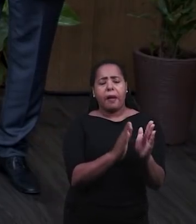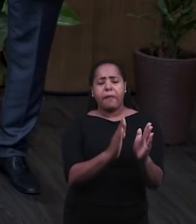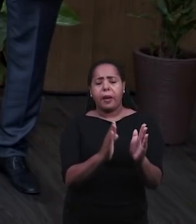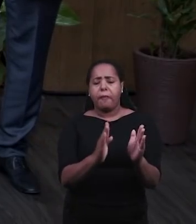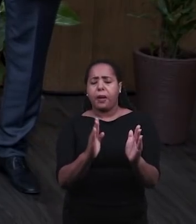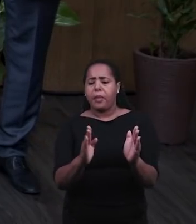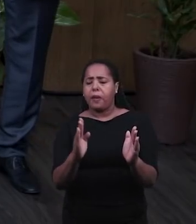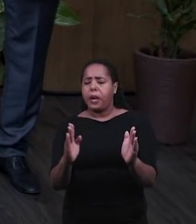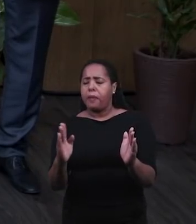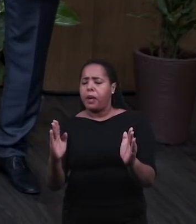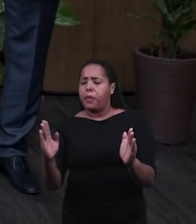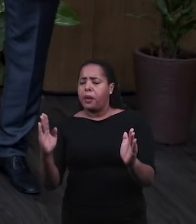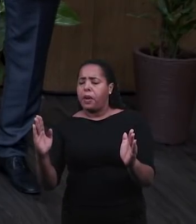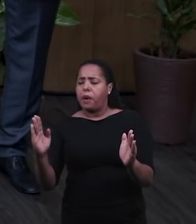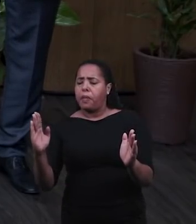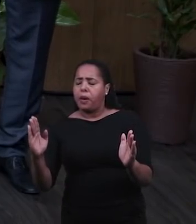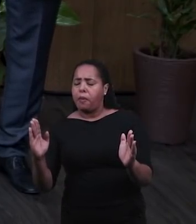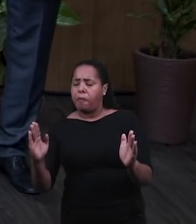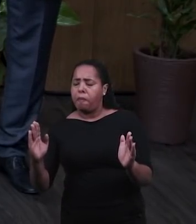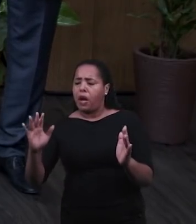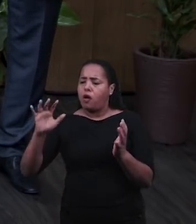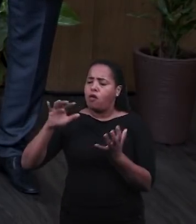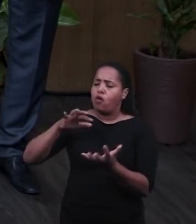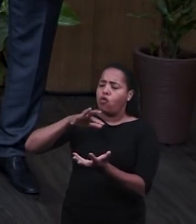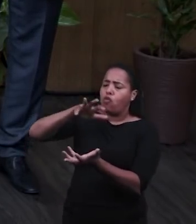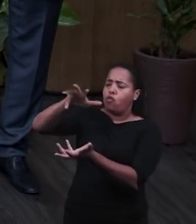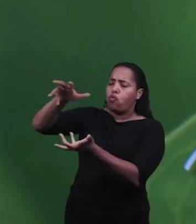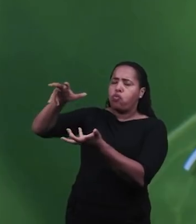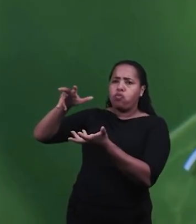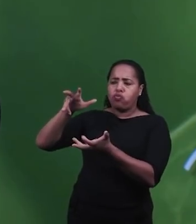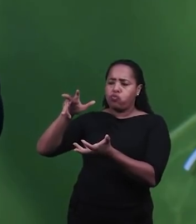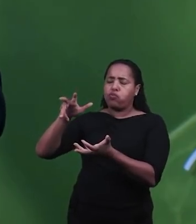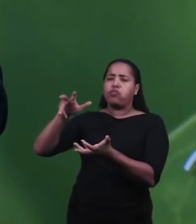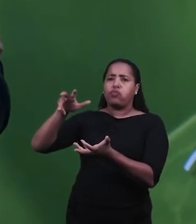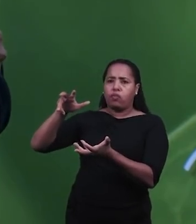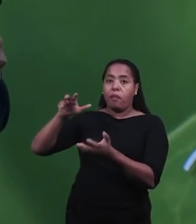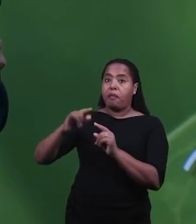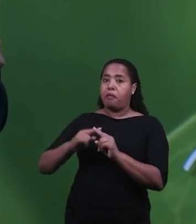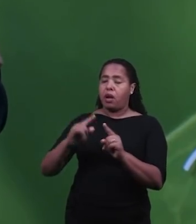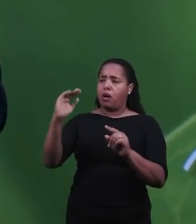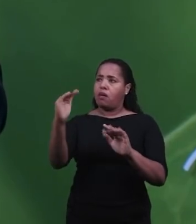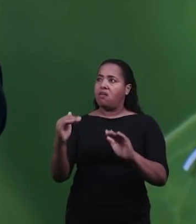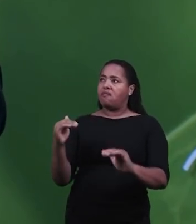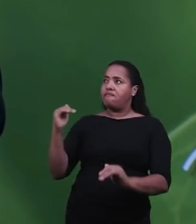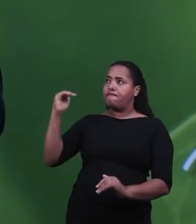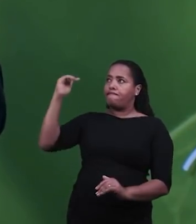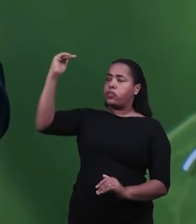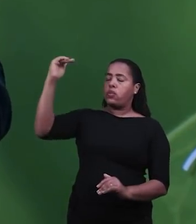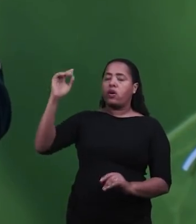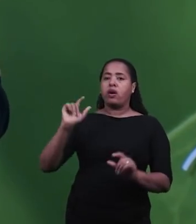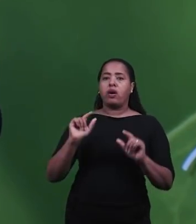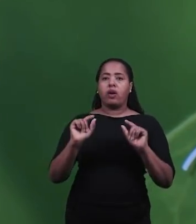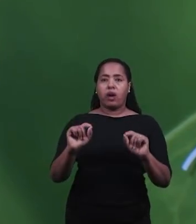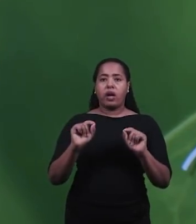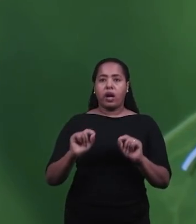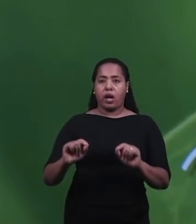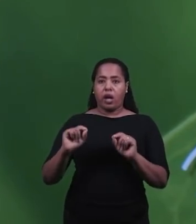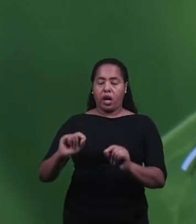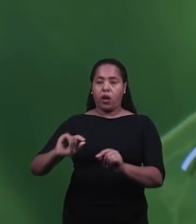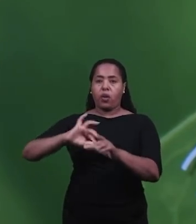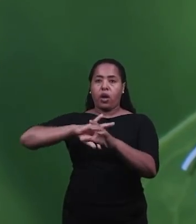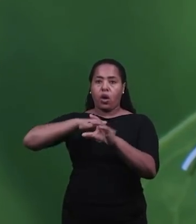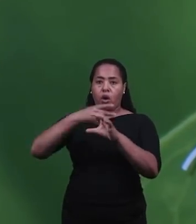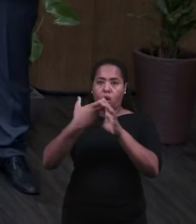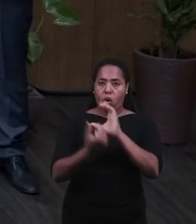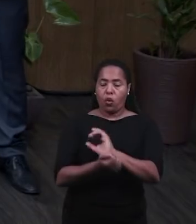históricos e geográficos, mas o maior destaque é o contexto